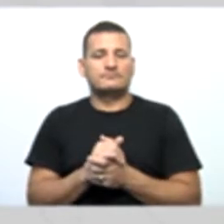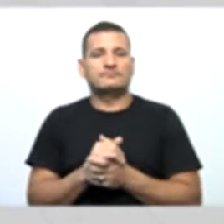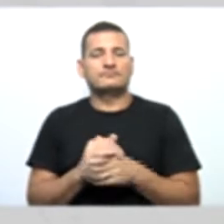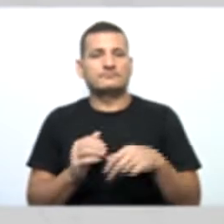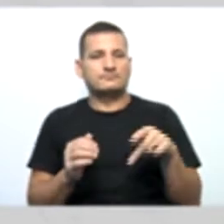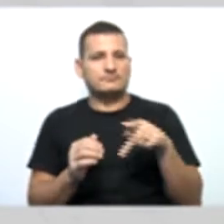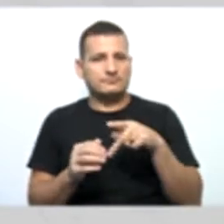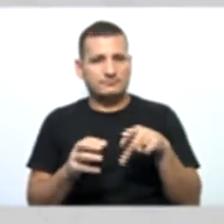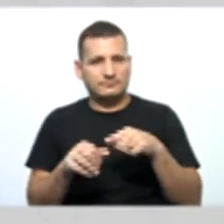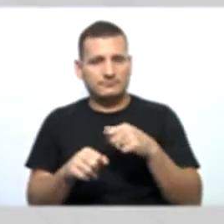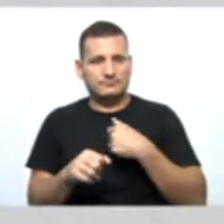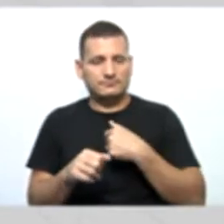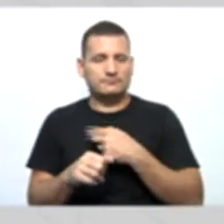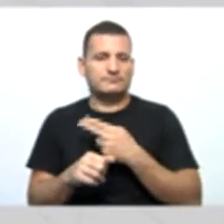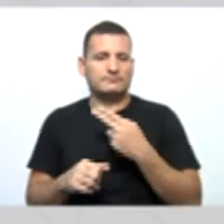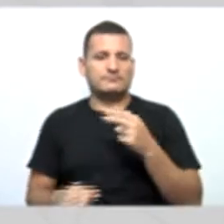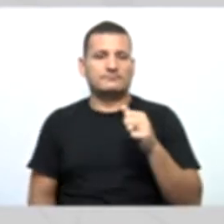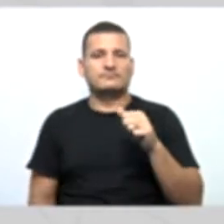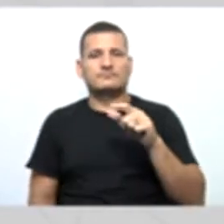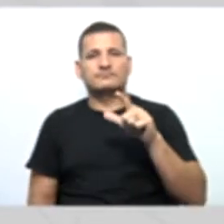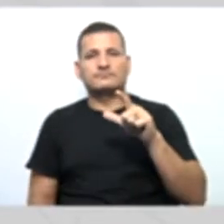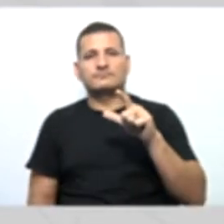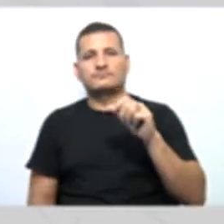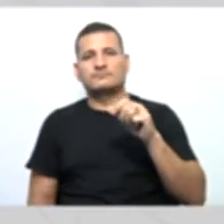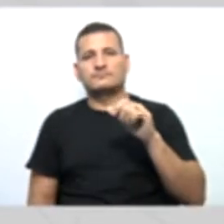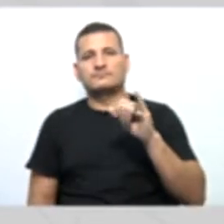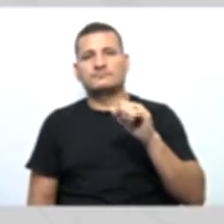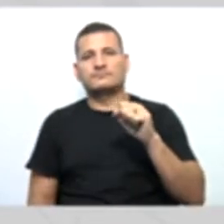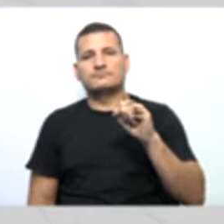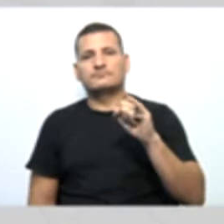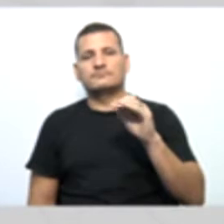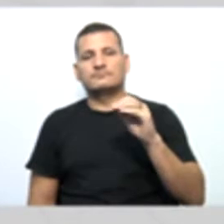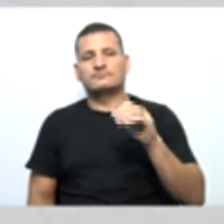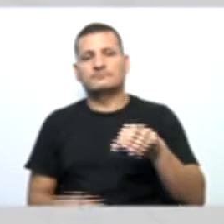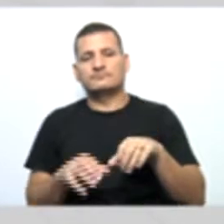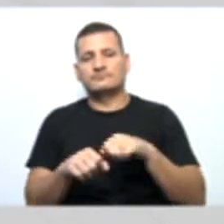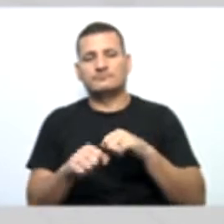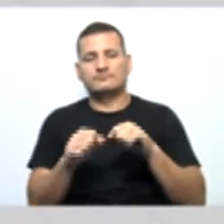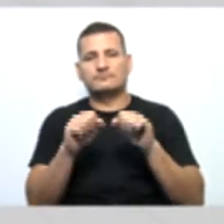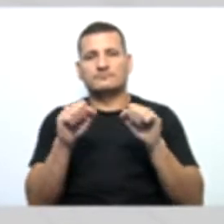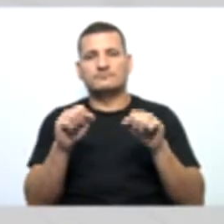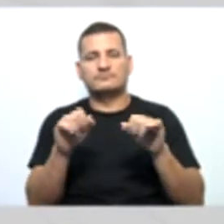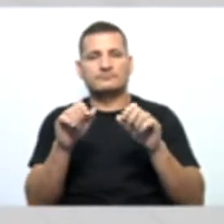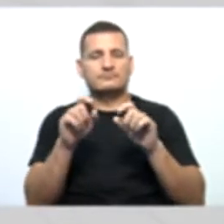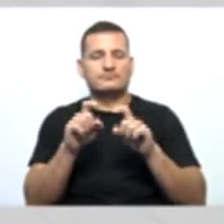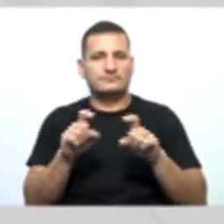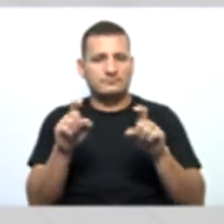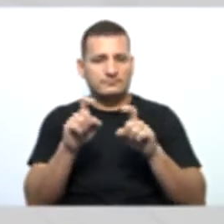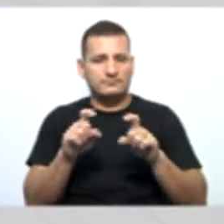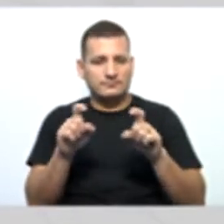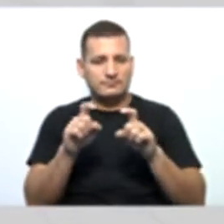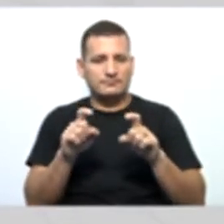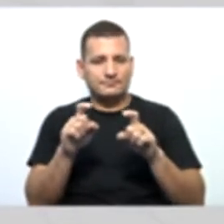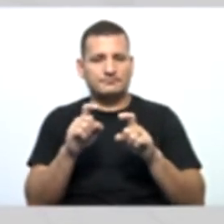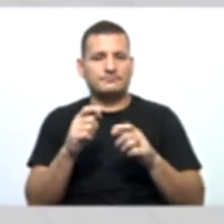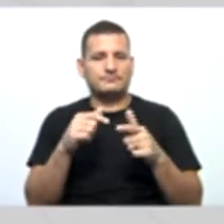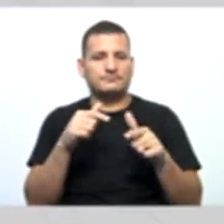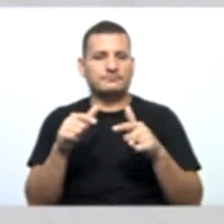formador sou eu, Aloysio José dos Reis Filho, formado em Sistema de Informação, atuo na área, né, informática